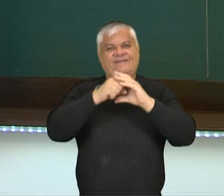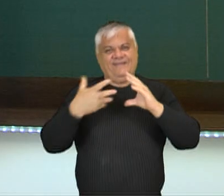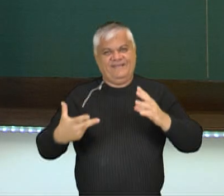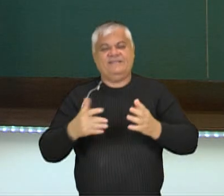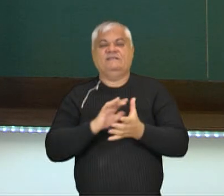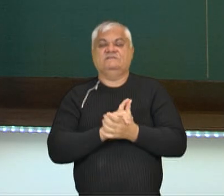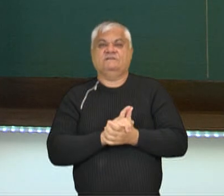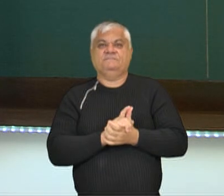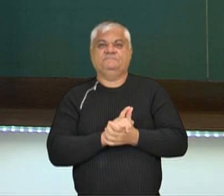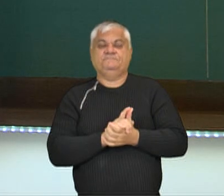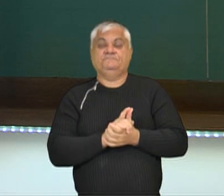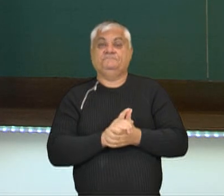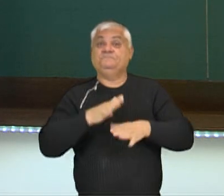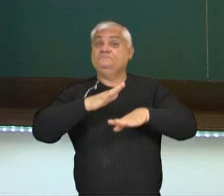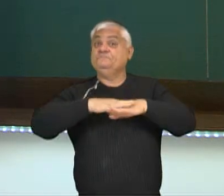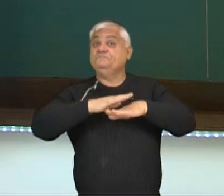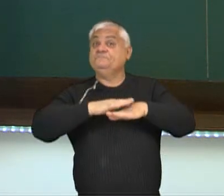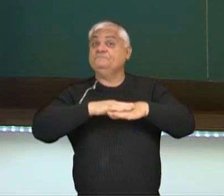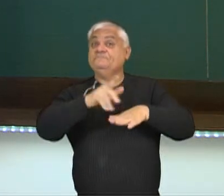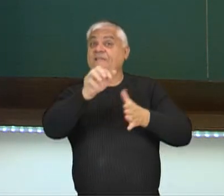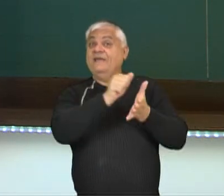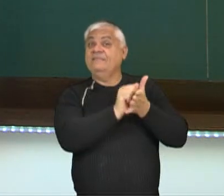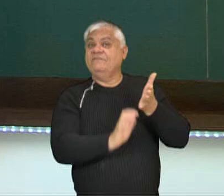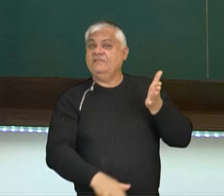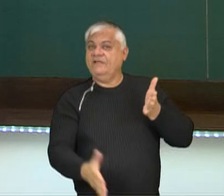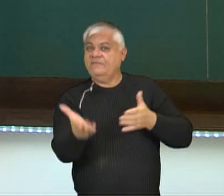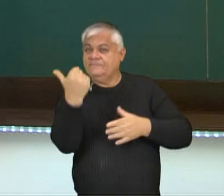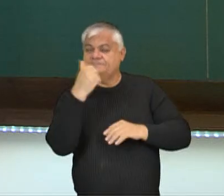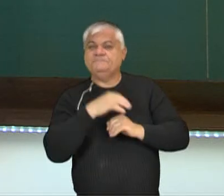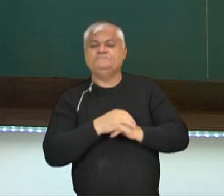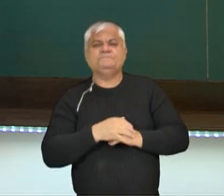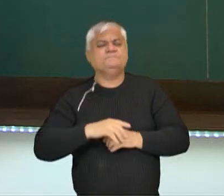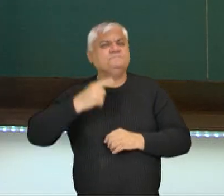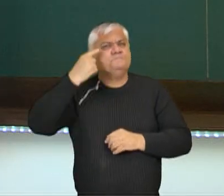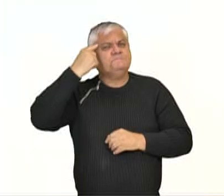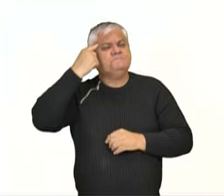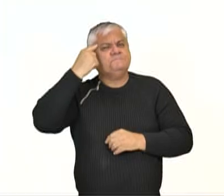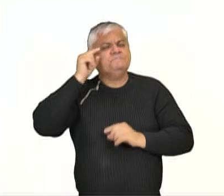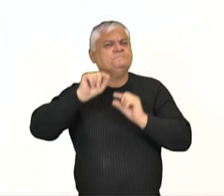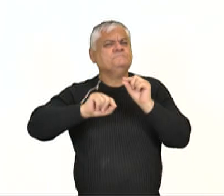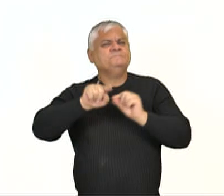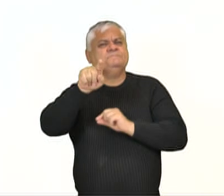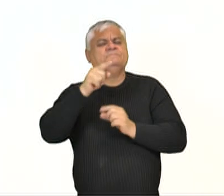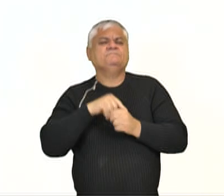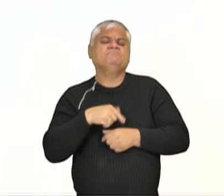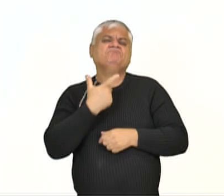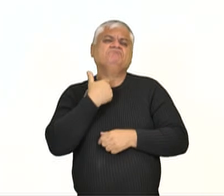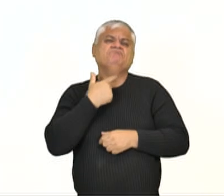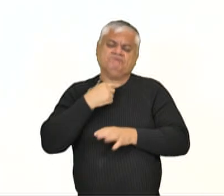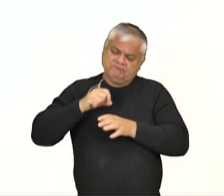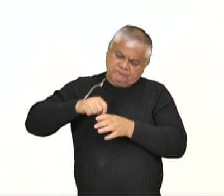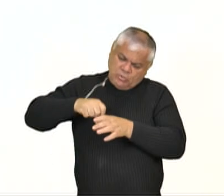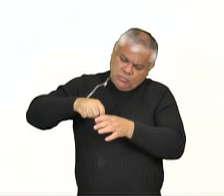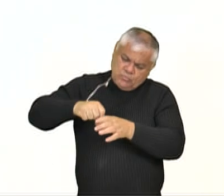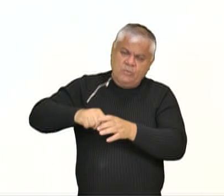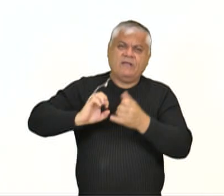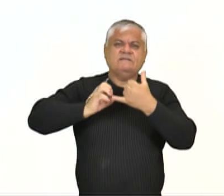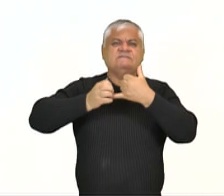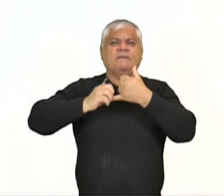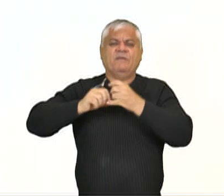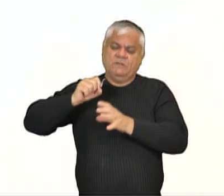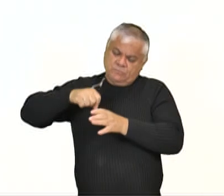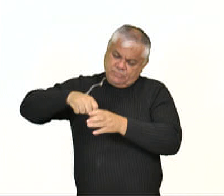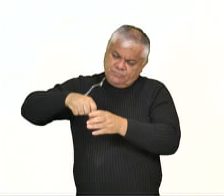uma atividade agora? Vamos pensar assim. Você quis plantar algumas sementes